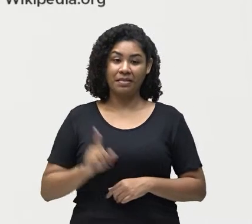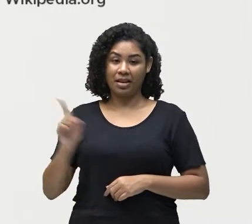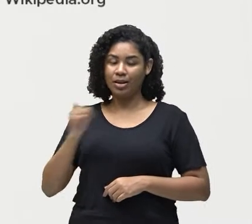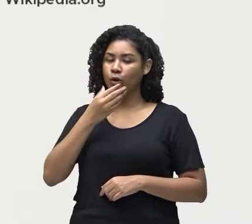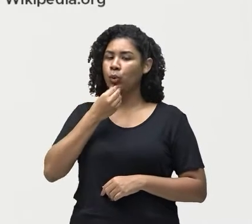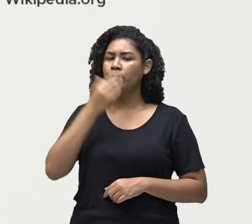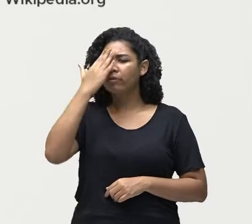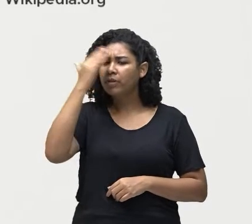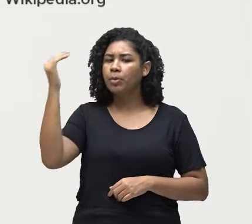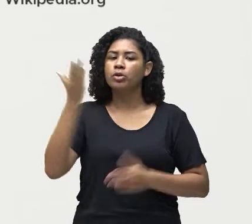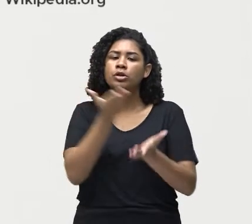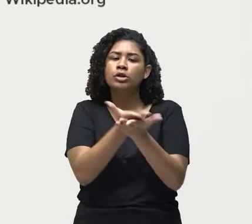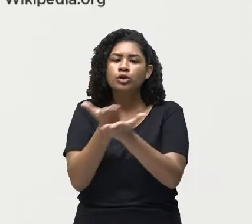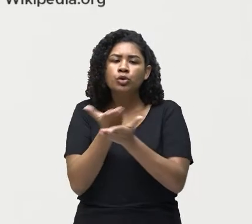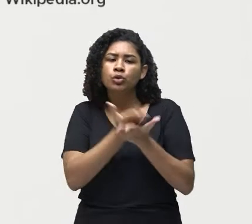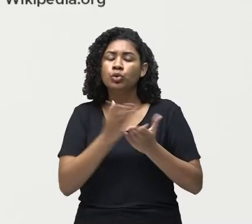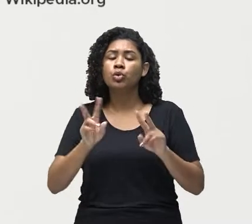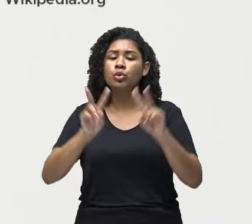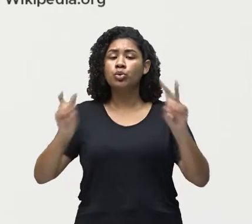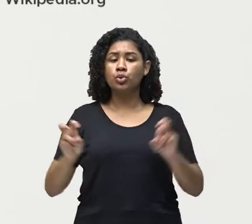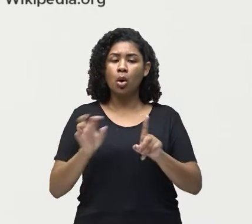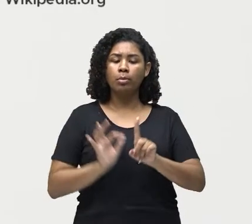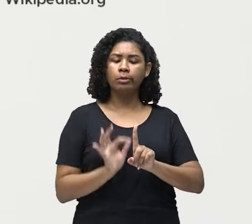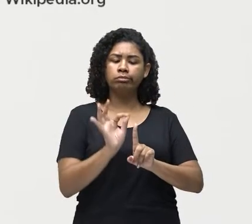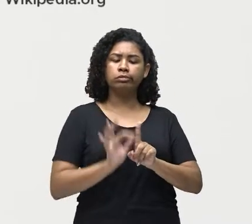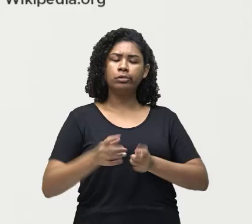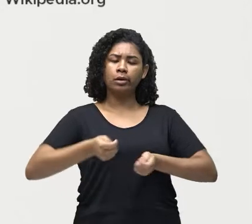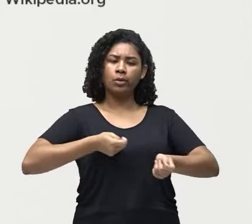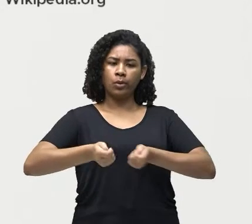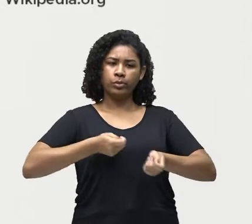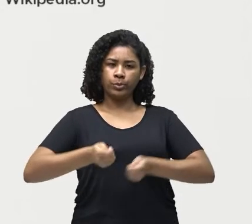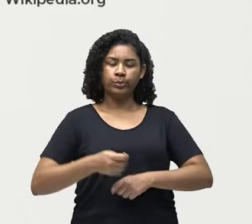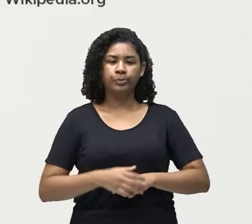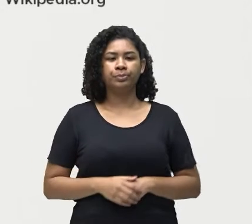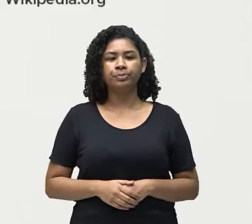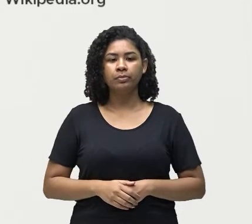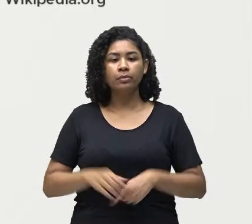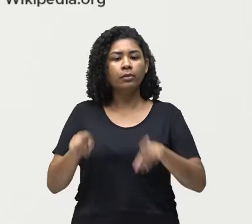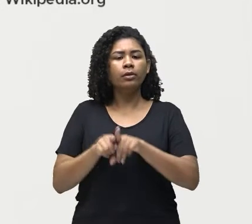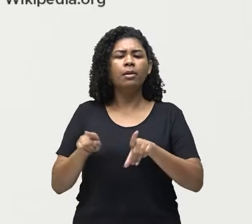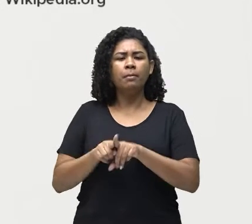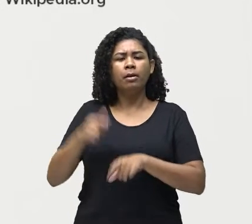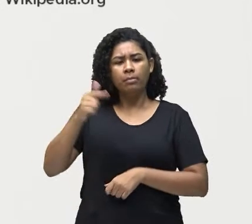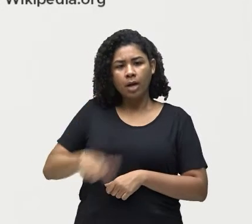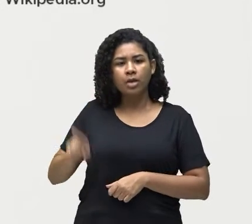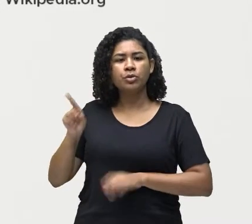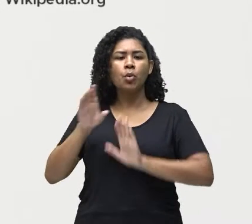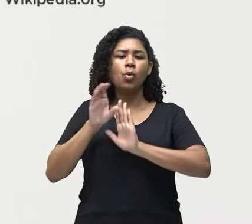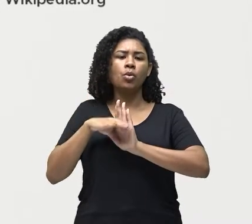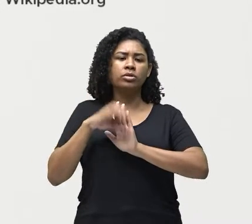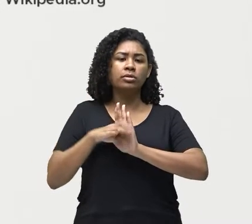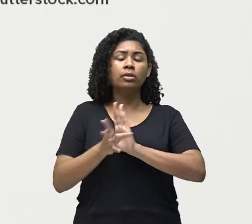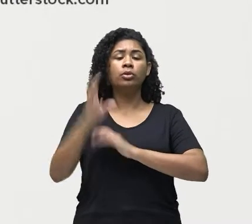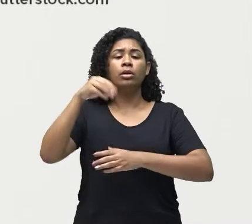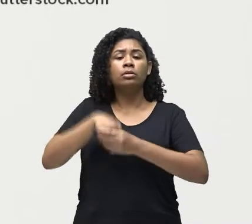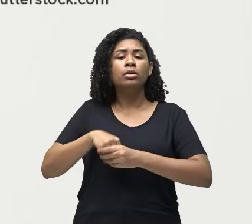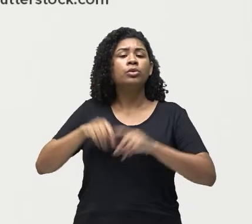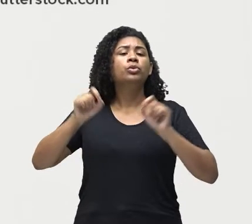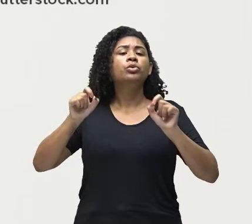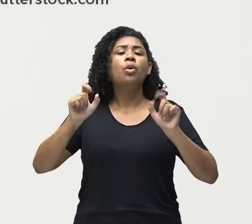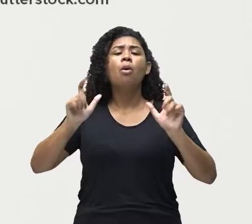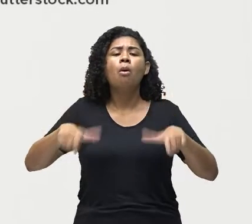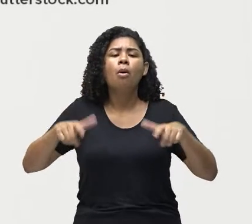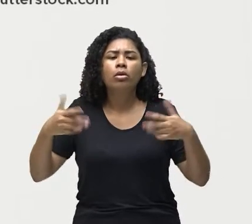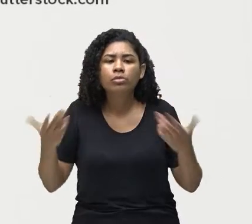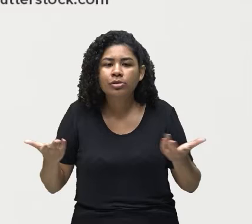Além disso, vamos observar esses conceitos de termodinâmica nas usinas termoelétricas